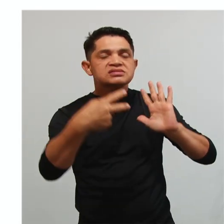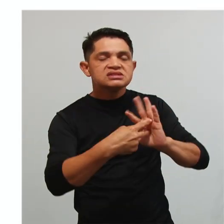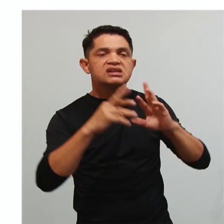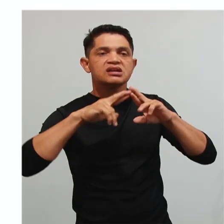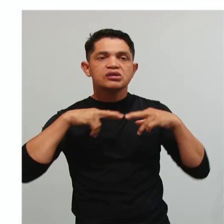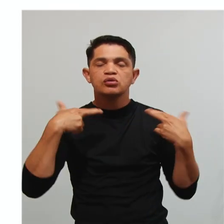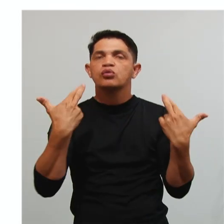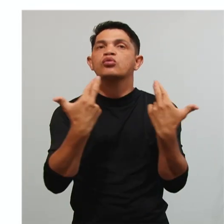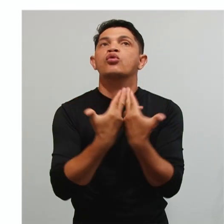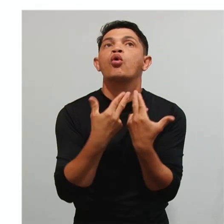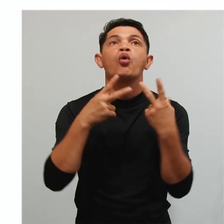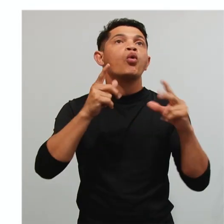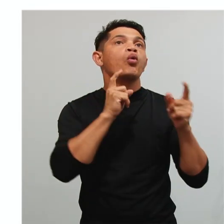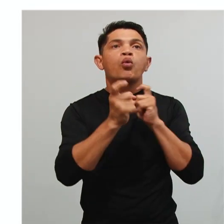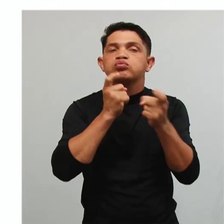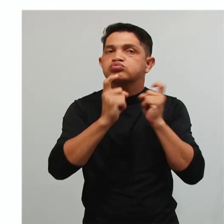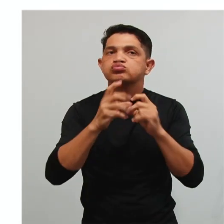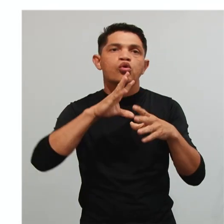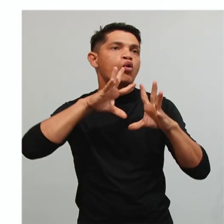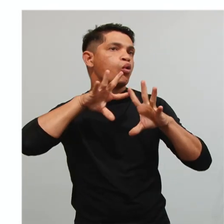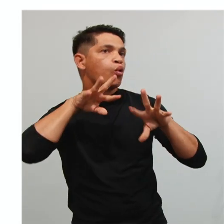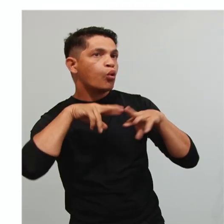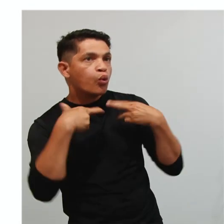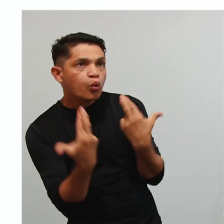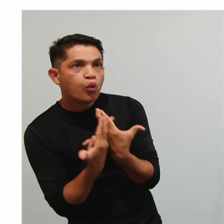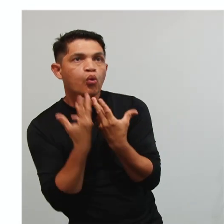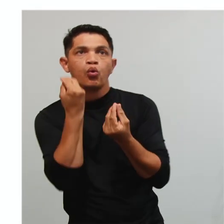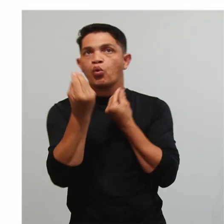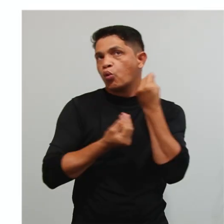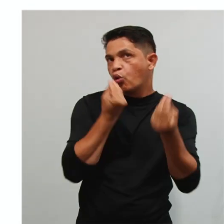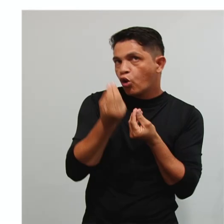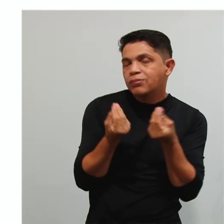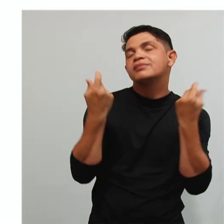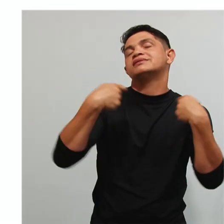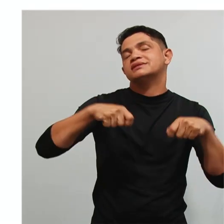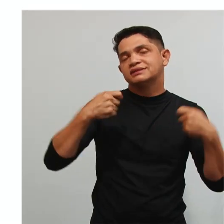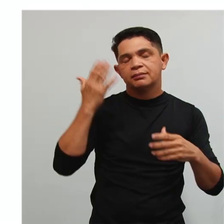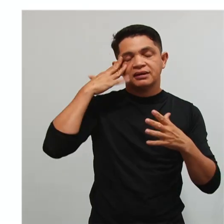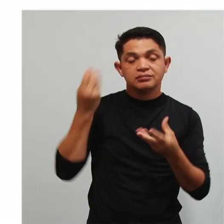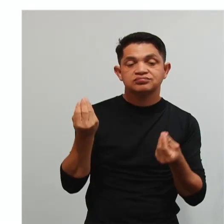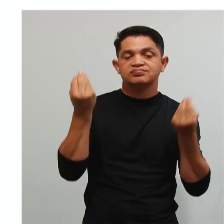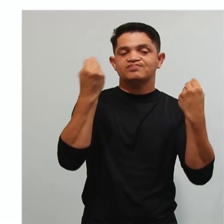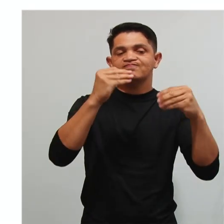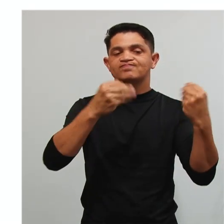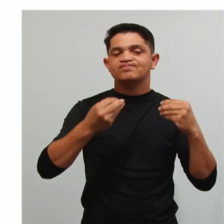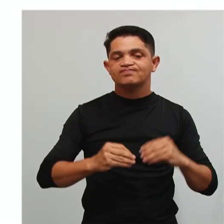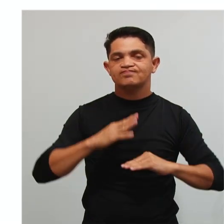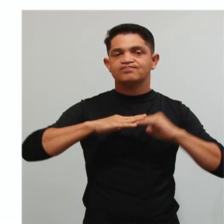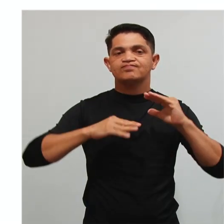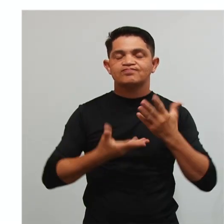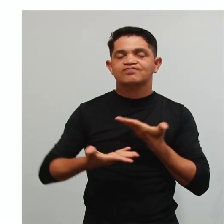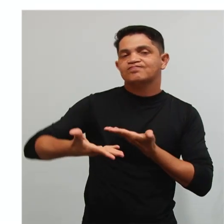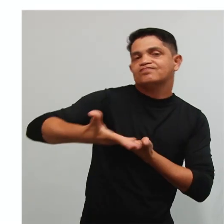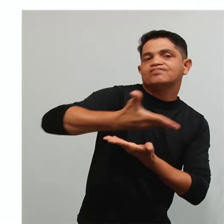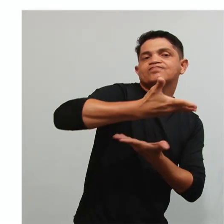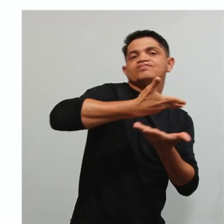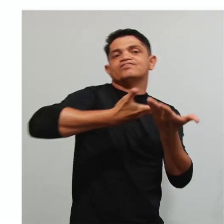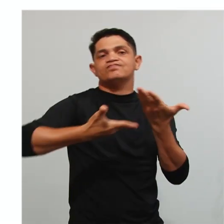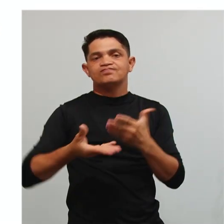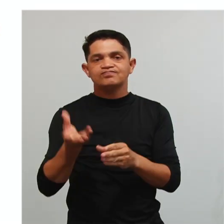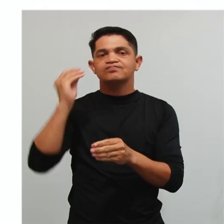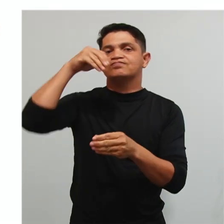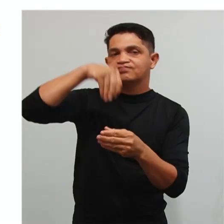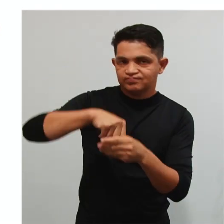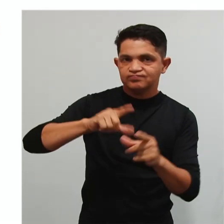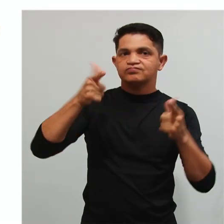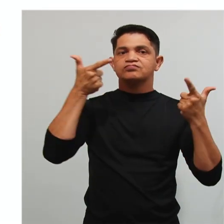que foram tomadas nessa reunião, encontro ou assembleia, que deve ser elaborada de forma a